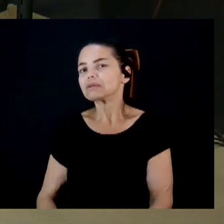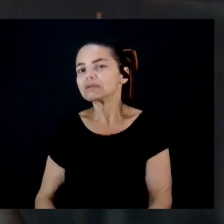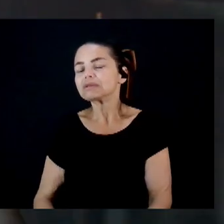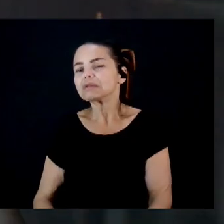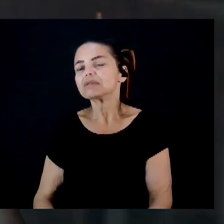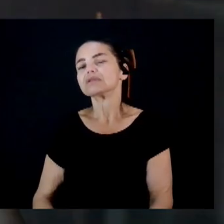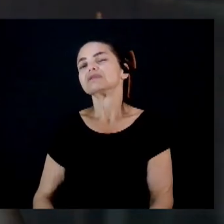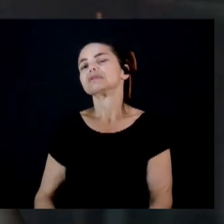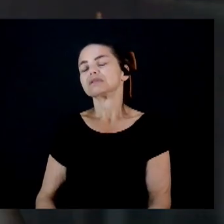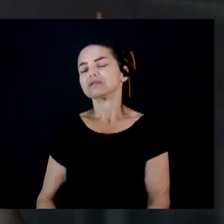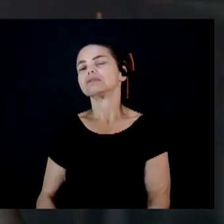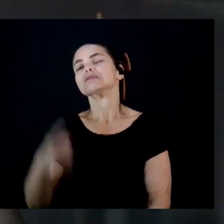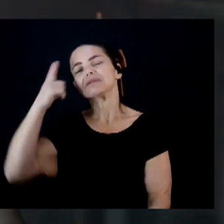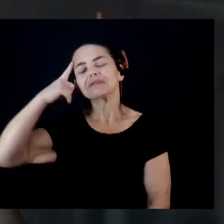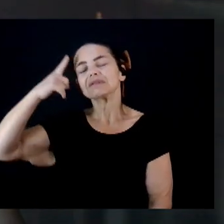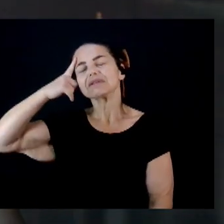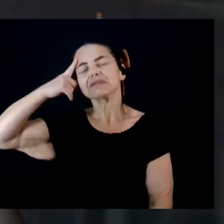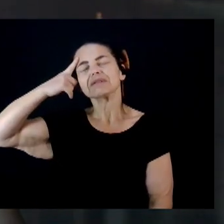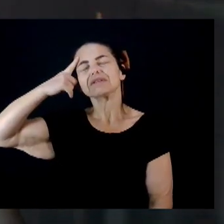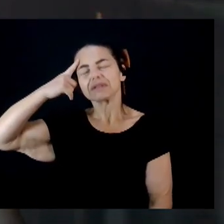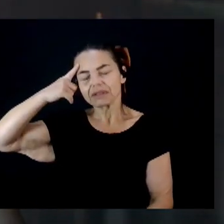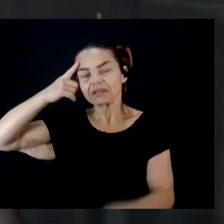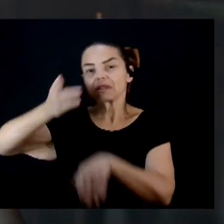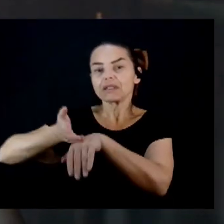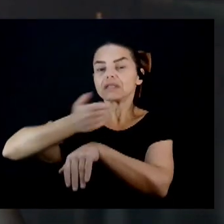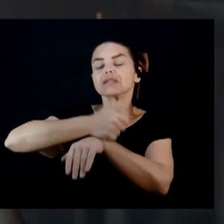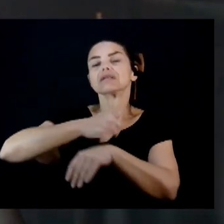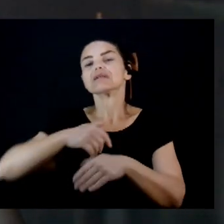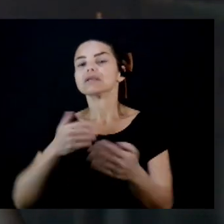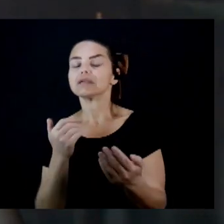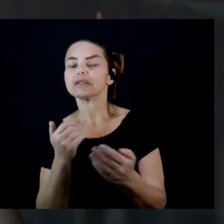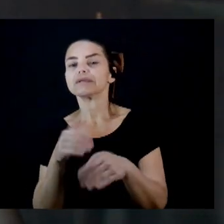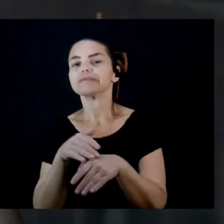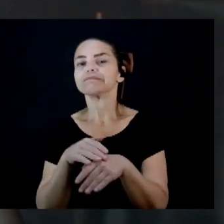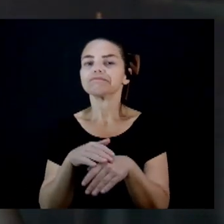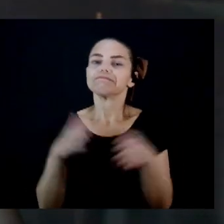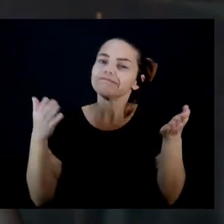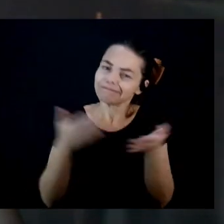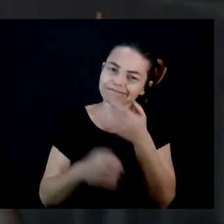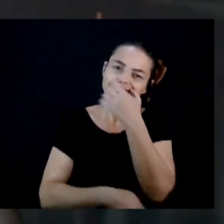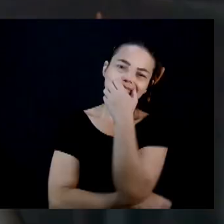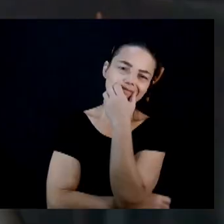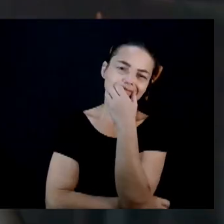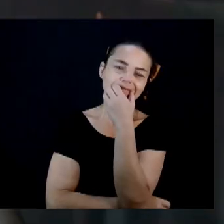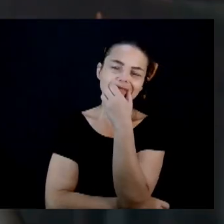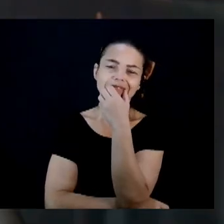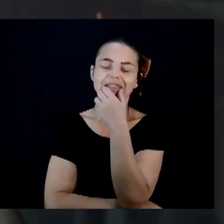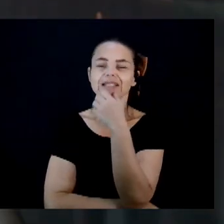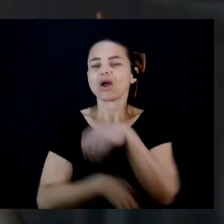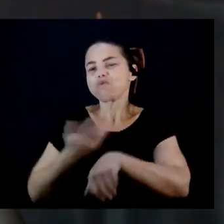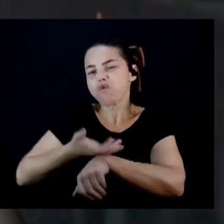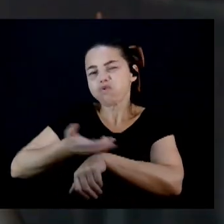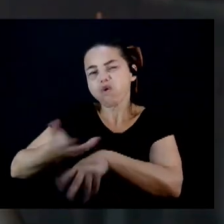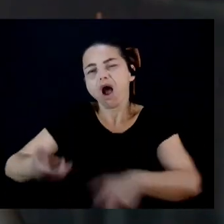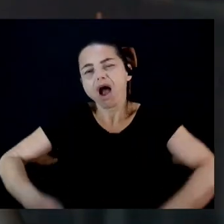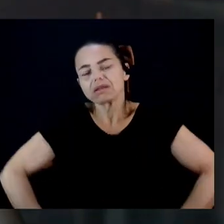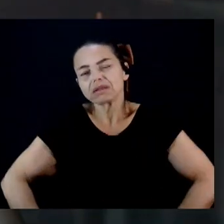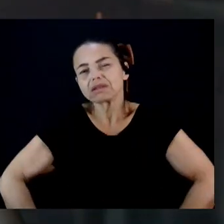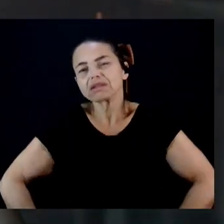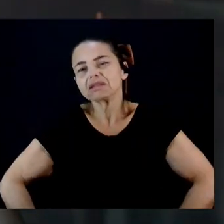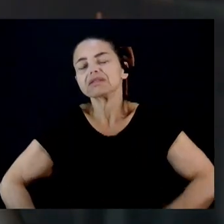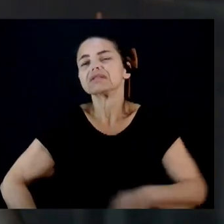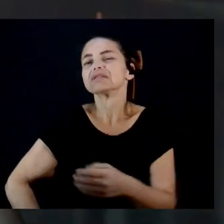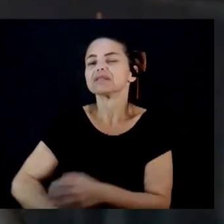que pensa antes de falar, fala, hoje eu... vai, acelera. Então a gente